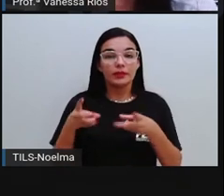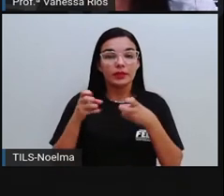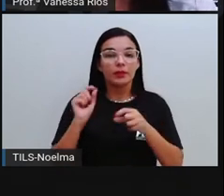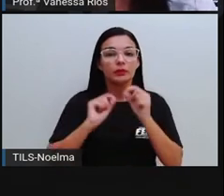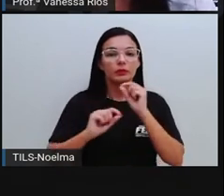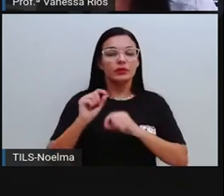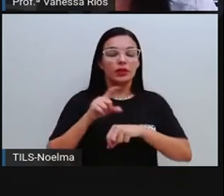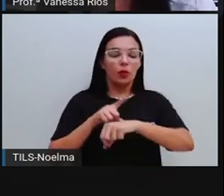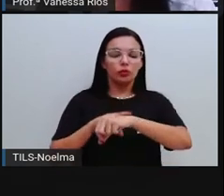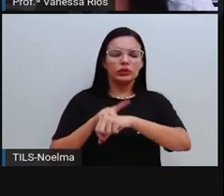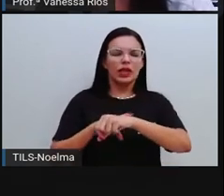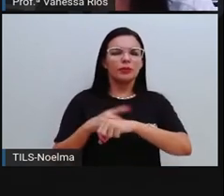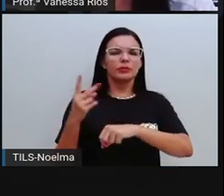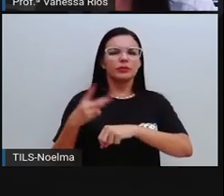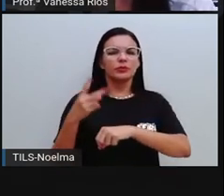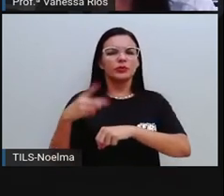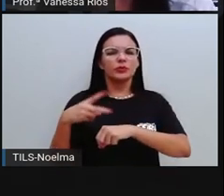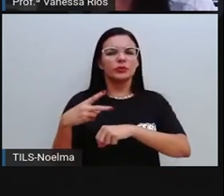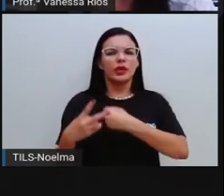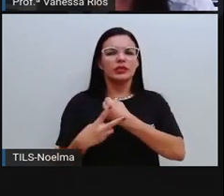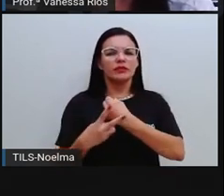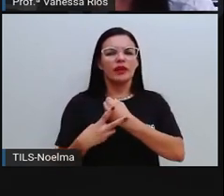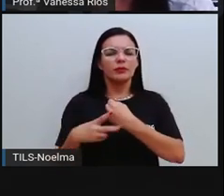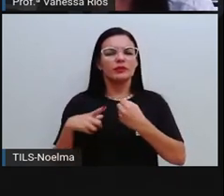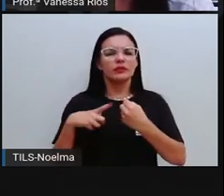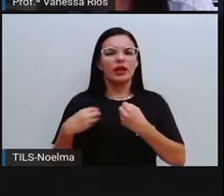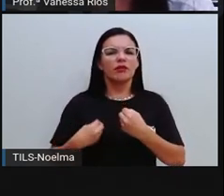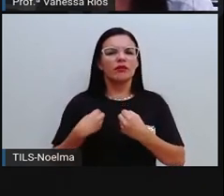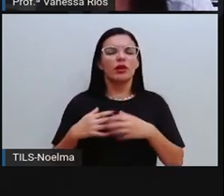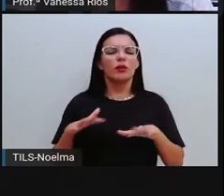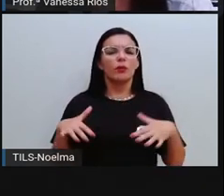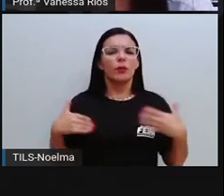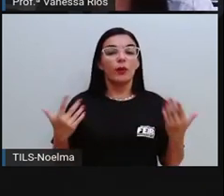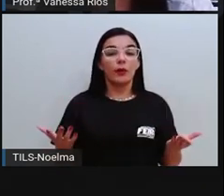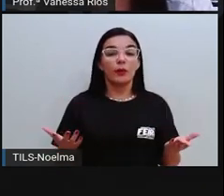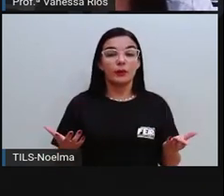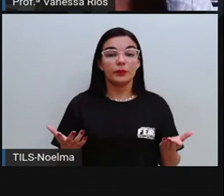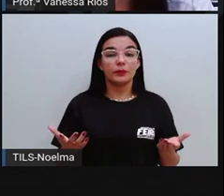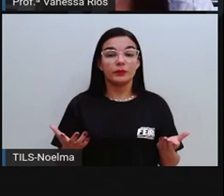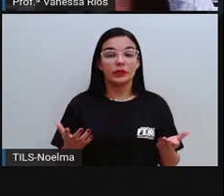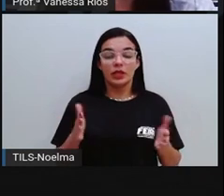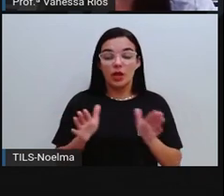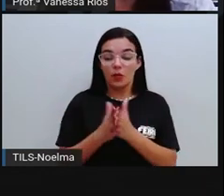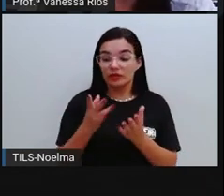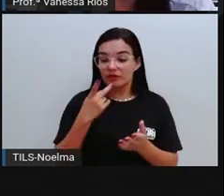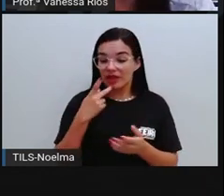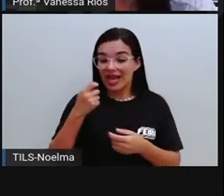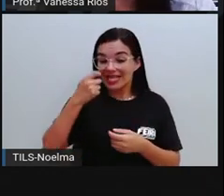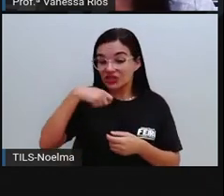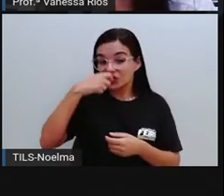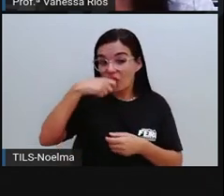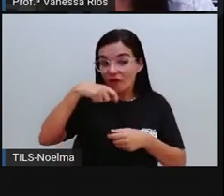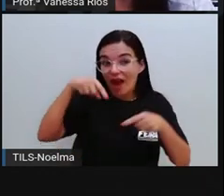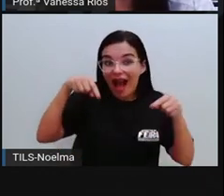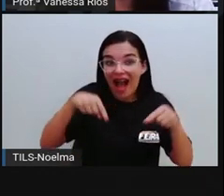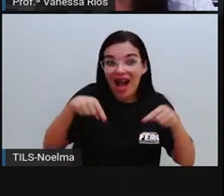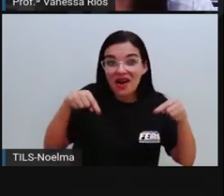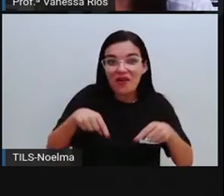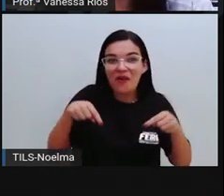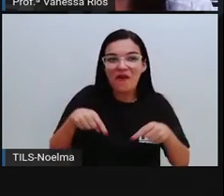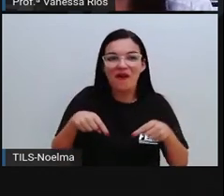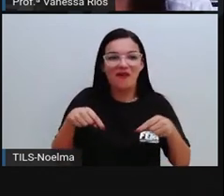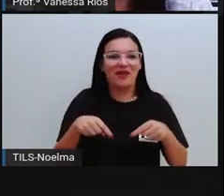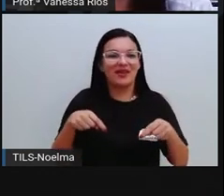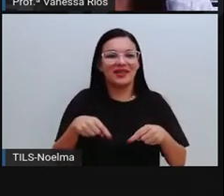os tempos em que esses verbos estão aí, ó, conjugados. Quando eu falo que ela escova, eu estou falando de algo